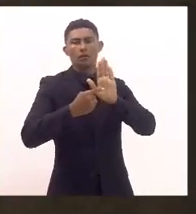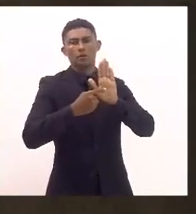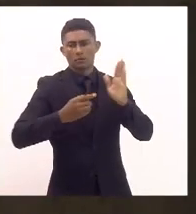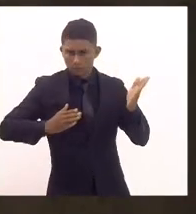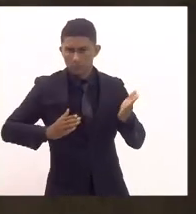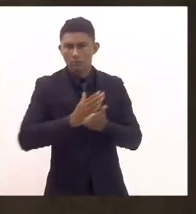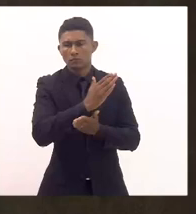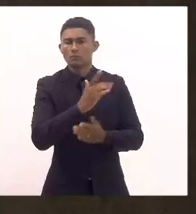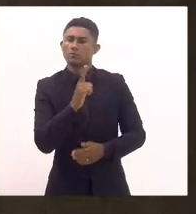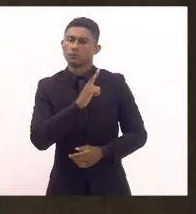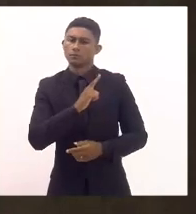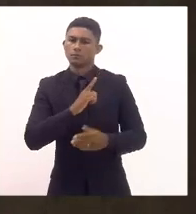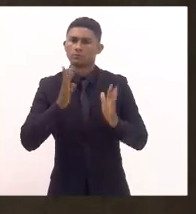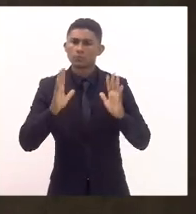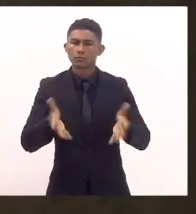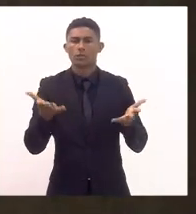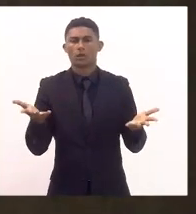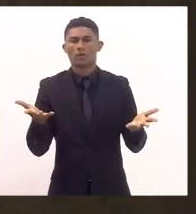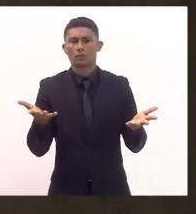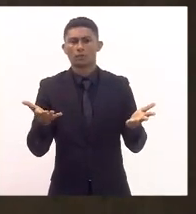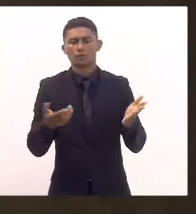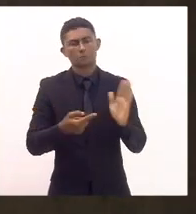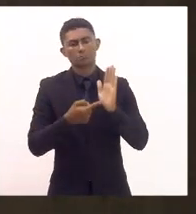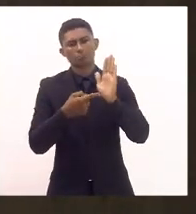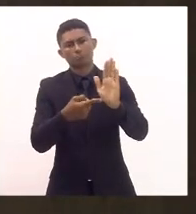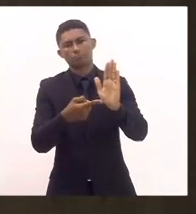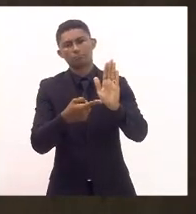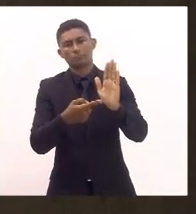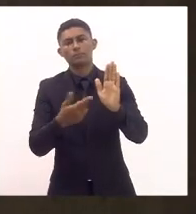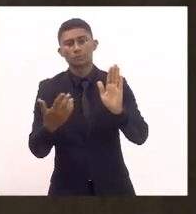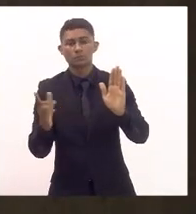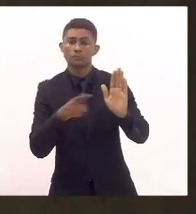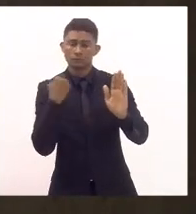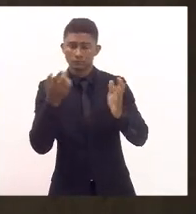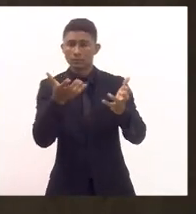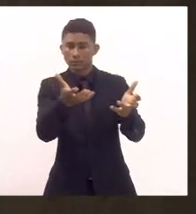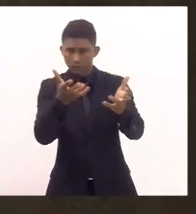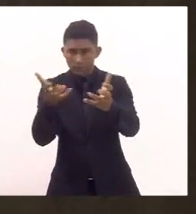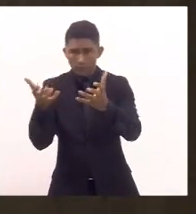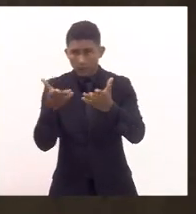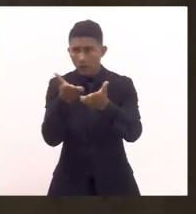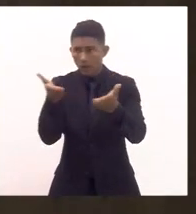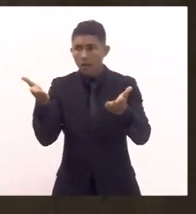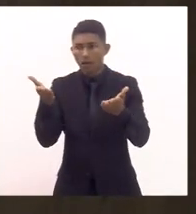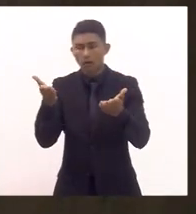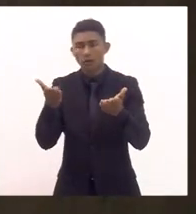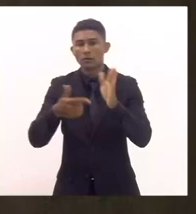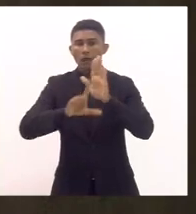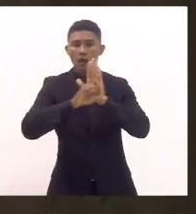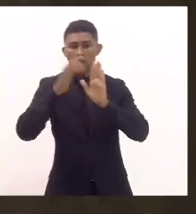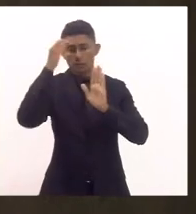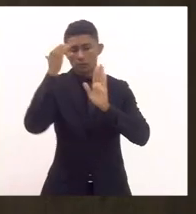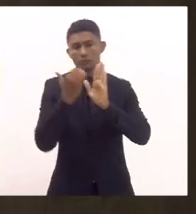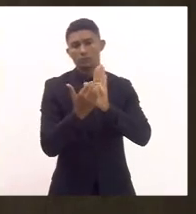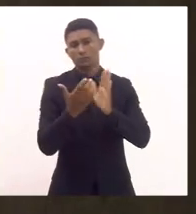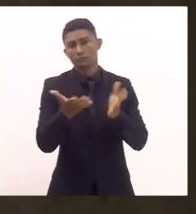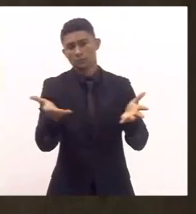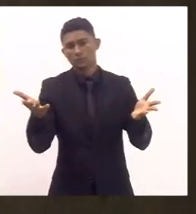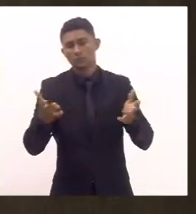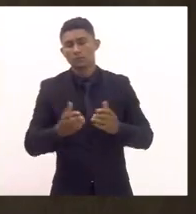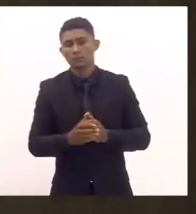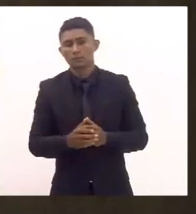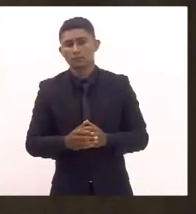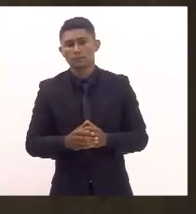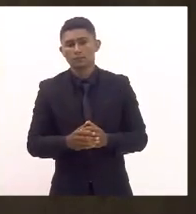tem uma lei sancionada e a gente quer que ela seja cumprida Então